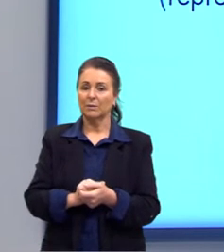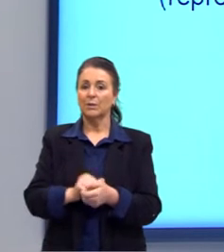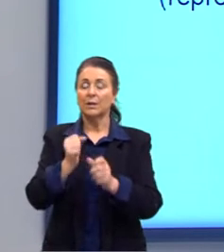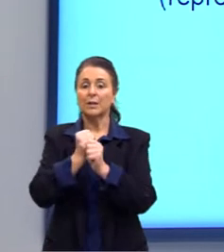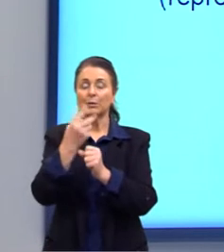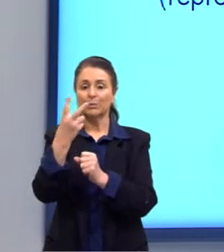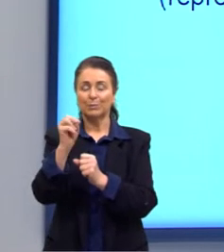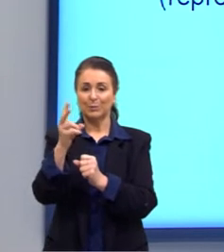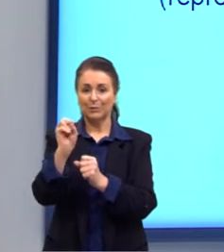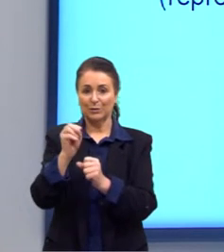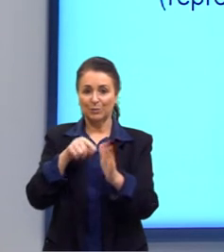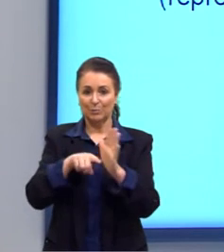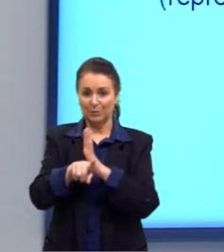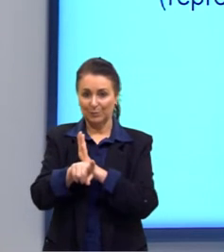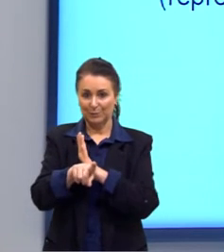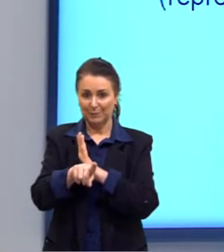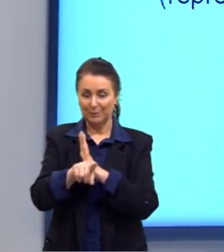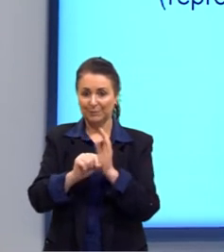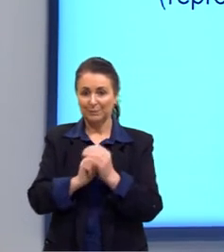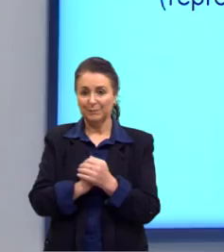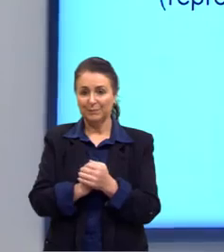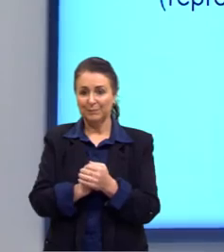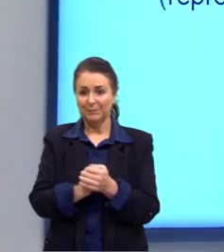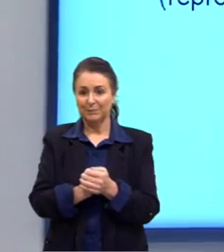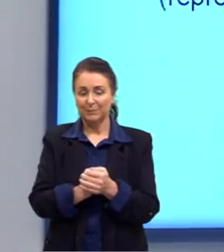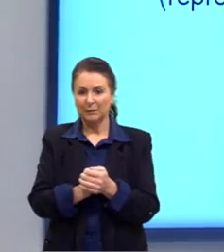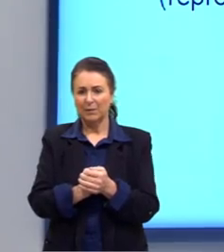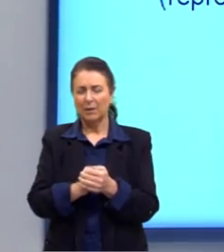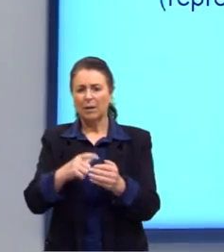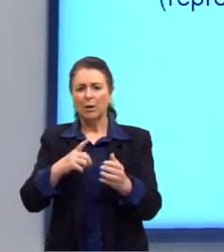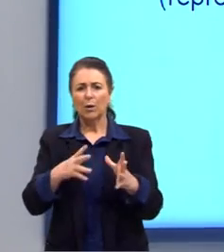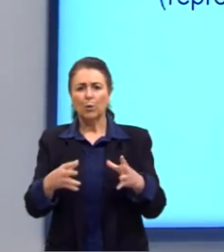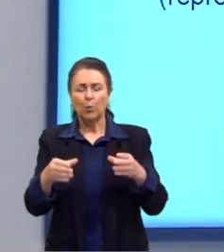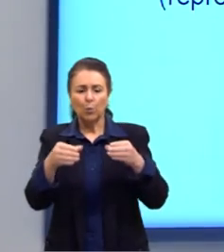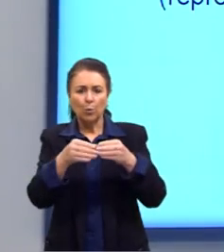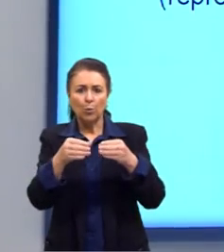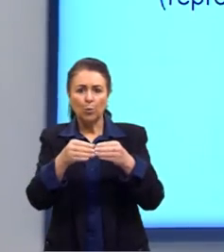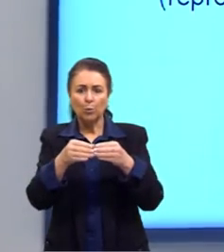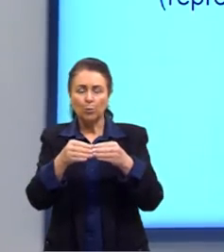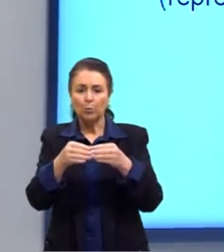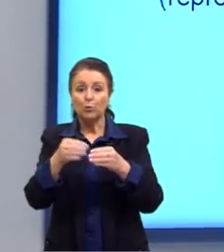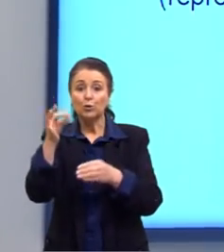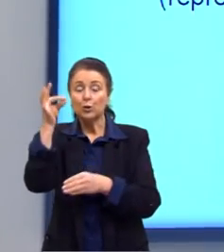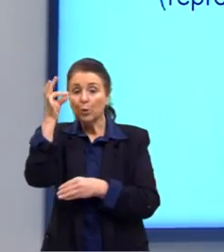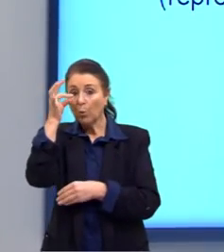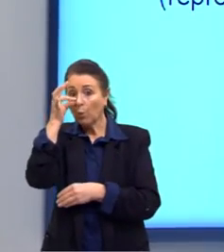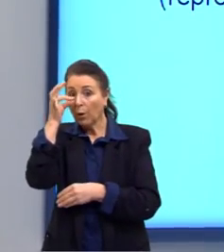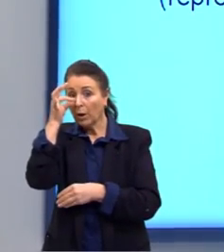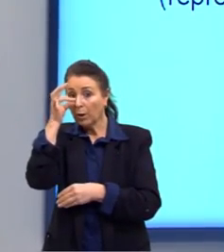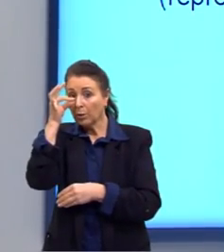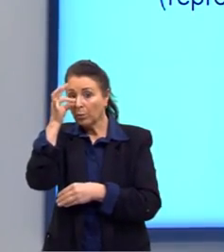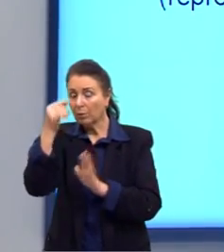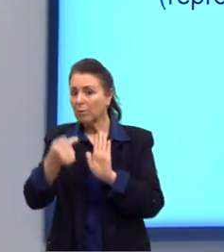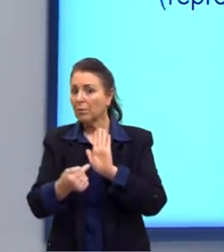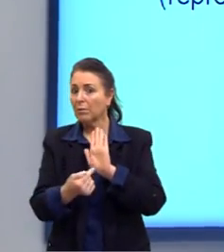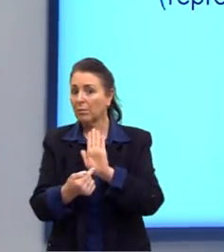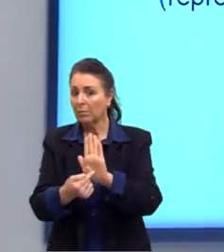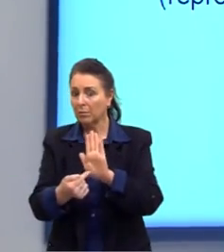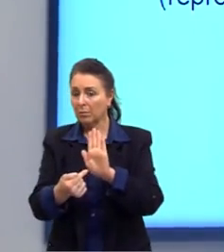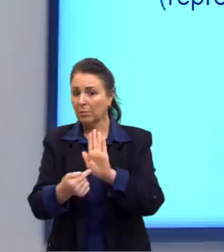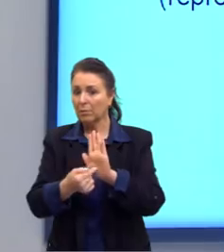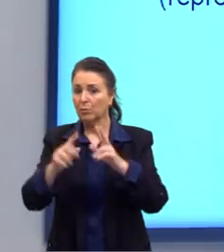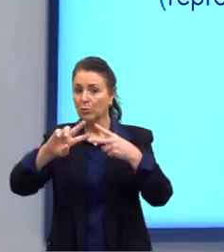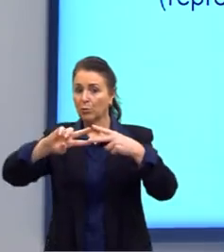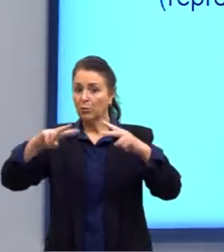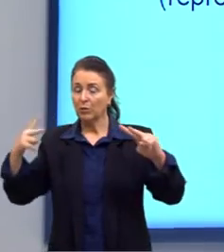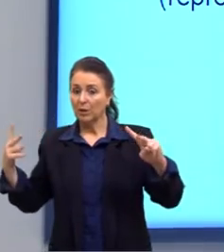de 2020 carga Essa questão e tem um grupo de roedores a presença de um